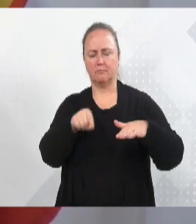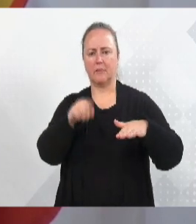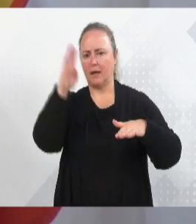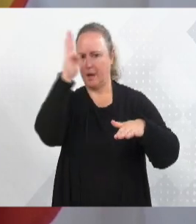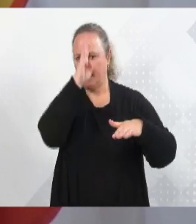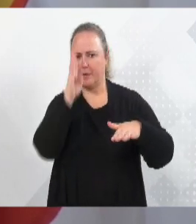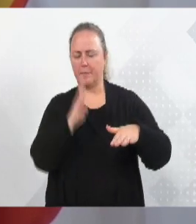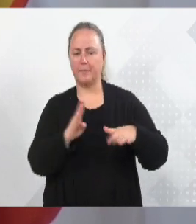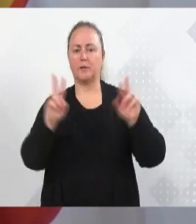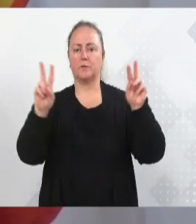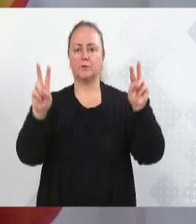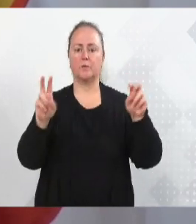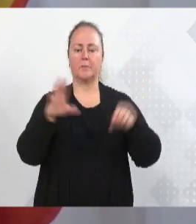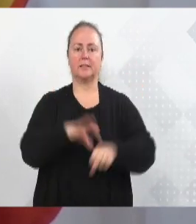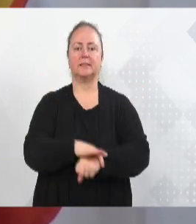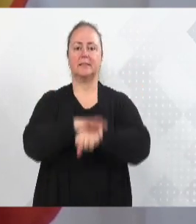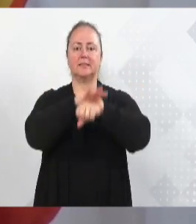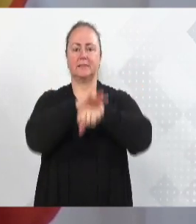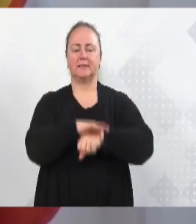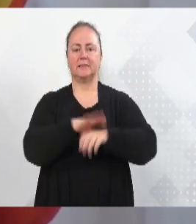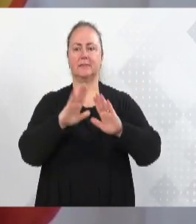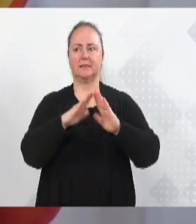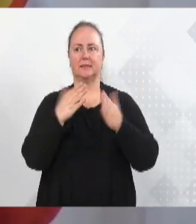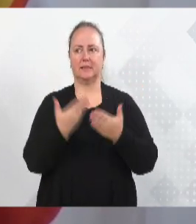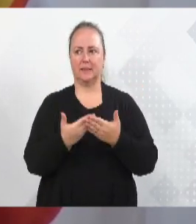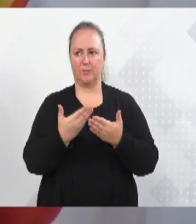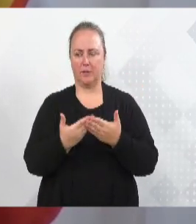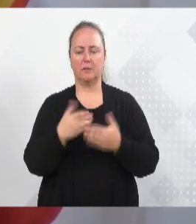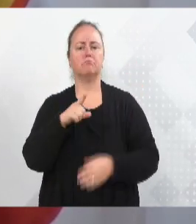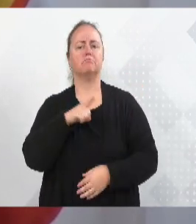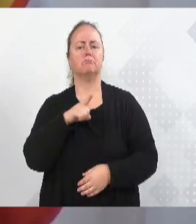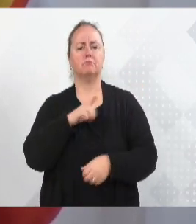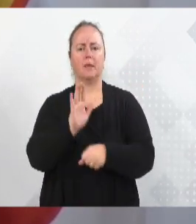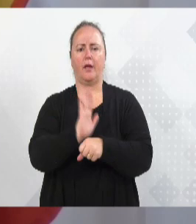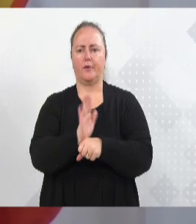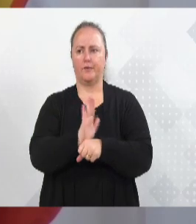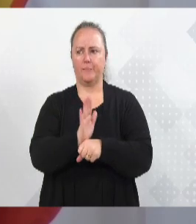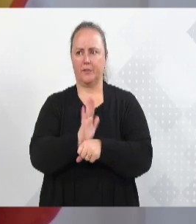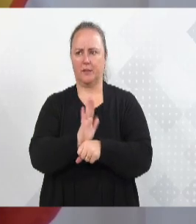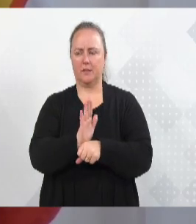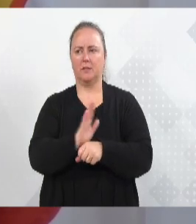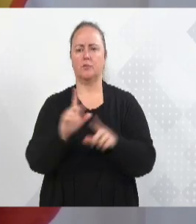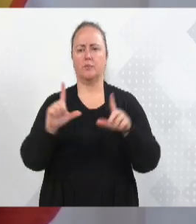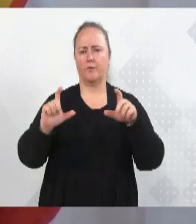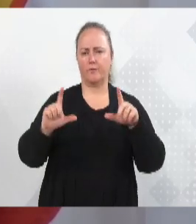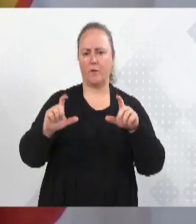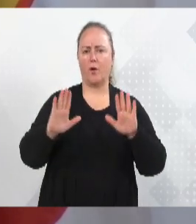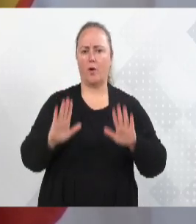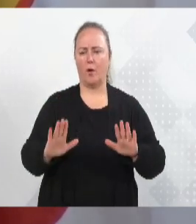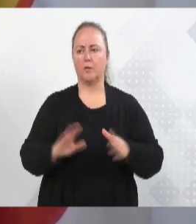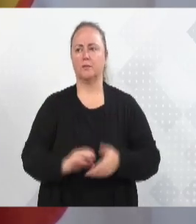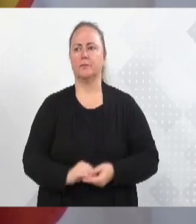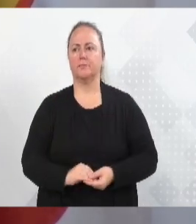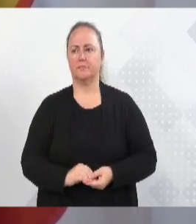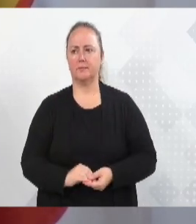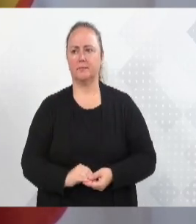em prol da segurança das escolas. Nós temos aí vídeo, se puder soltar vídeo, fotos aí, Ari, vai tocando